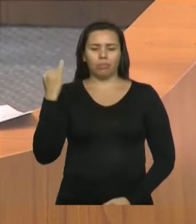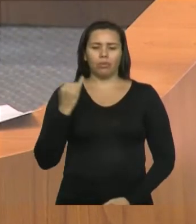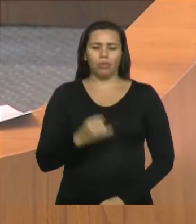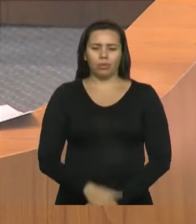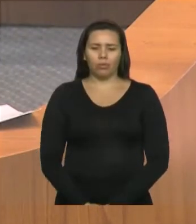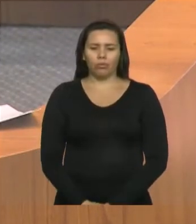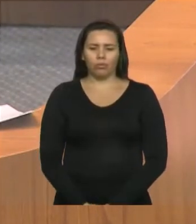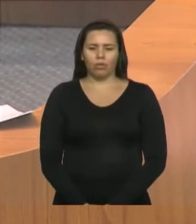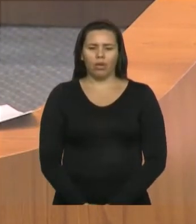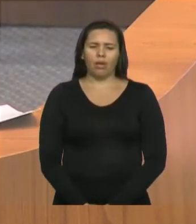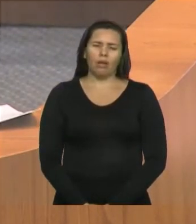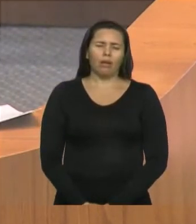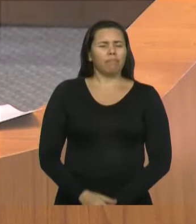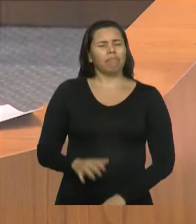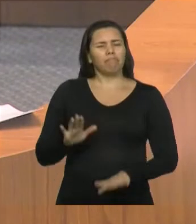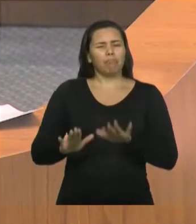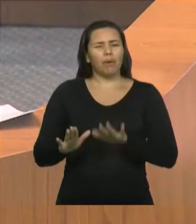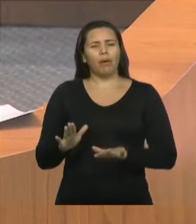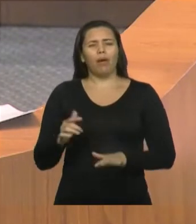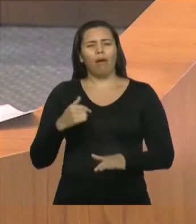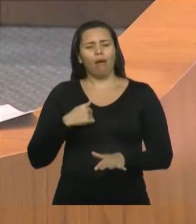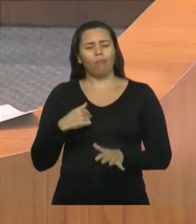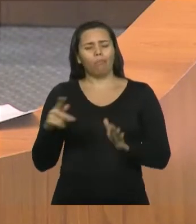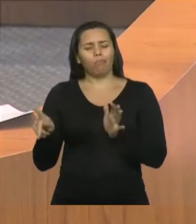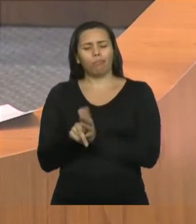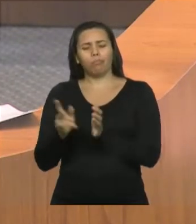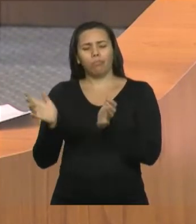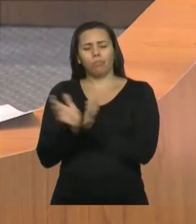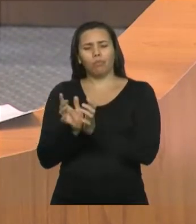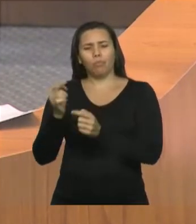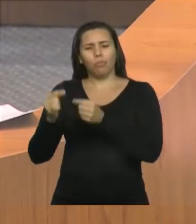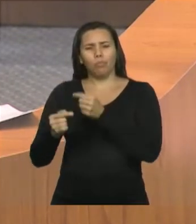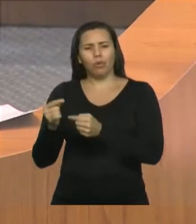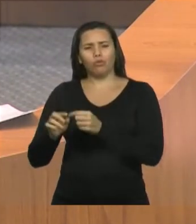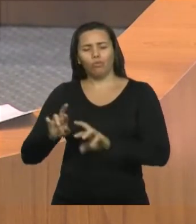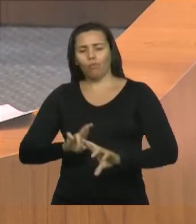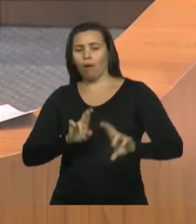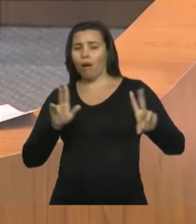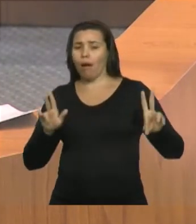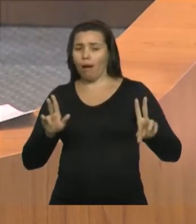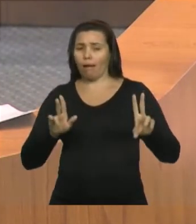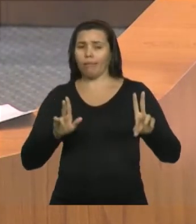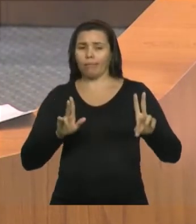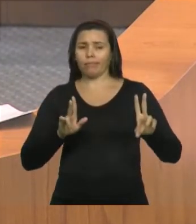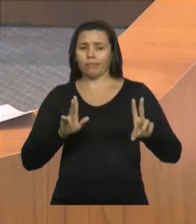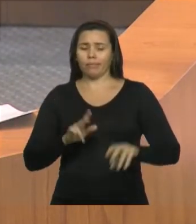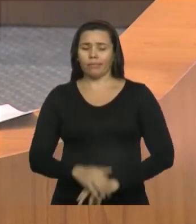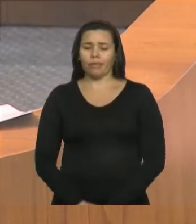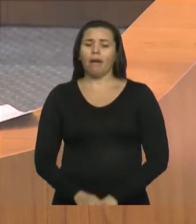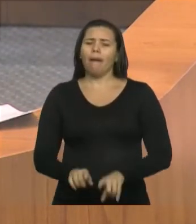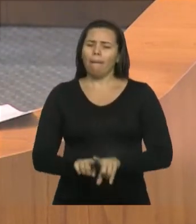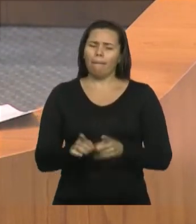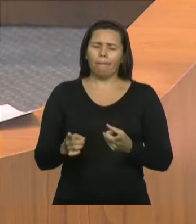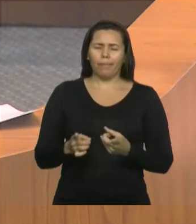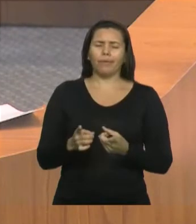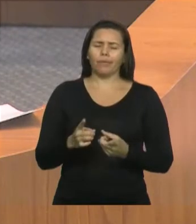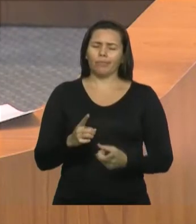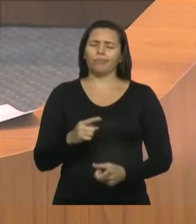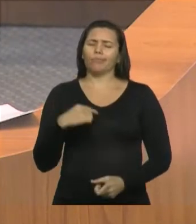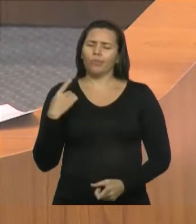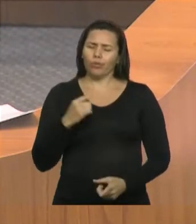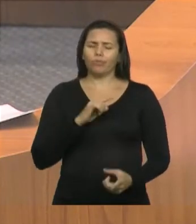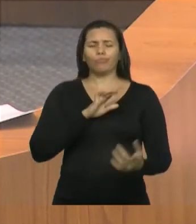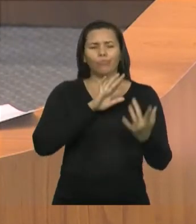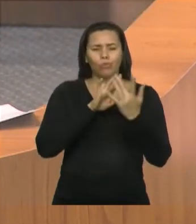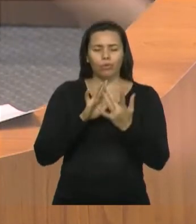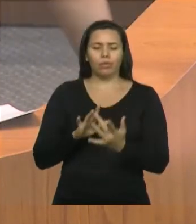no final da sua trajetória a gente se aproximou bastante, tanto do prefeito Luciano, Chico